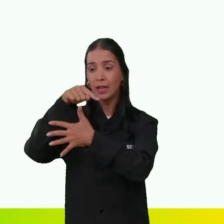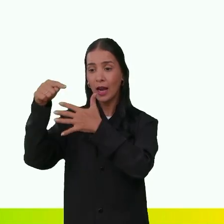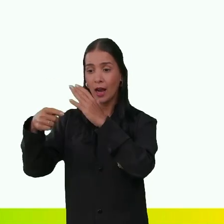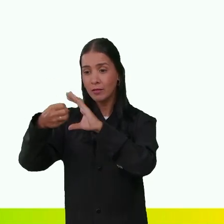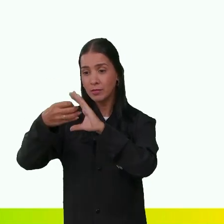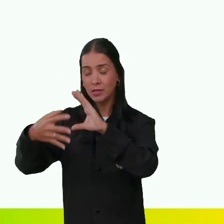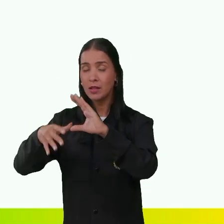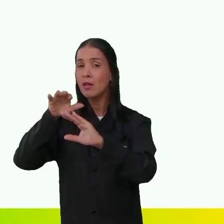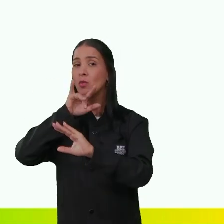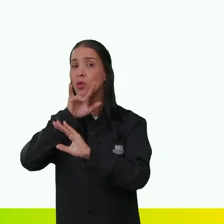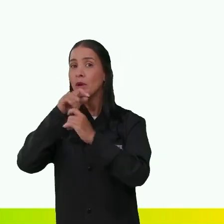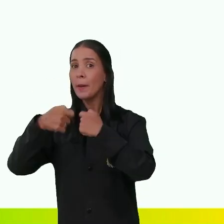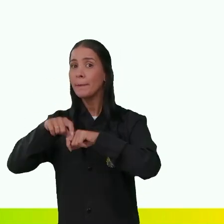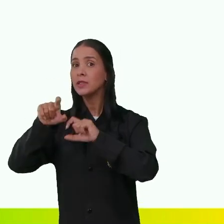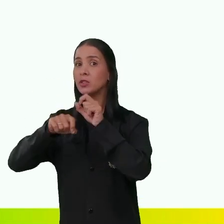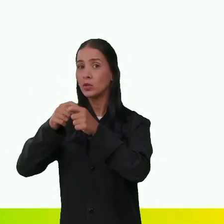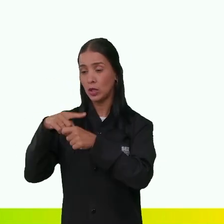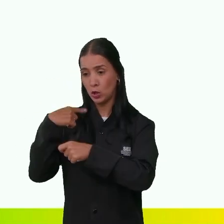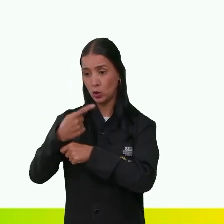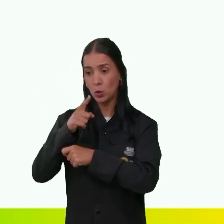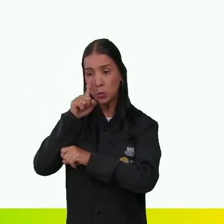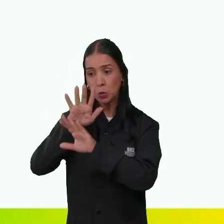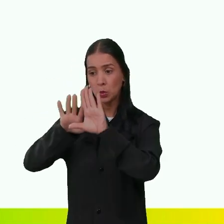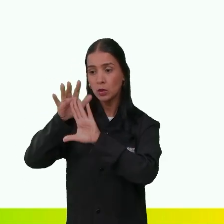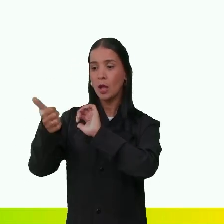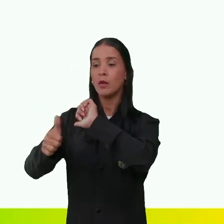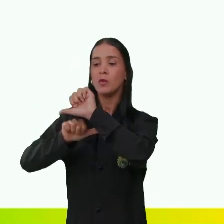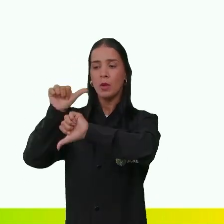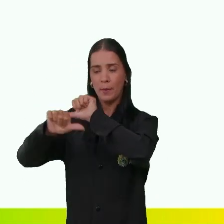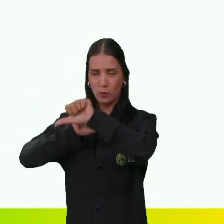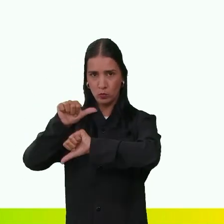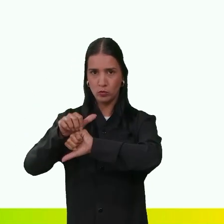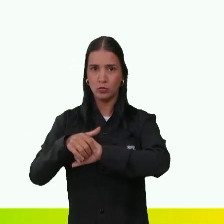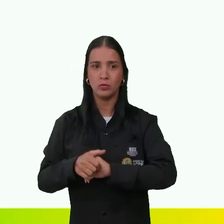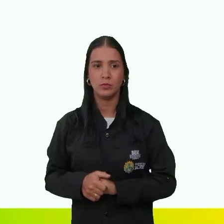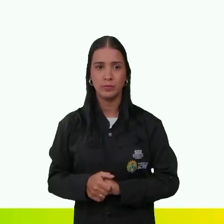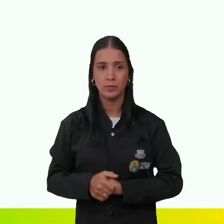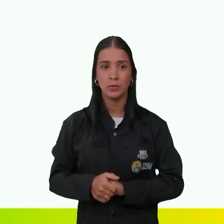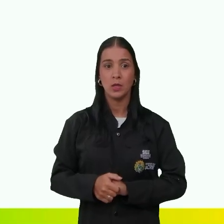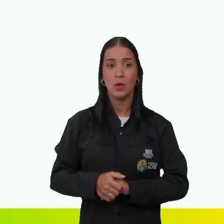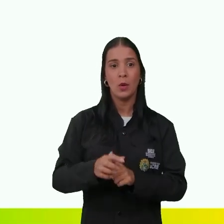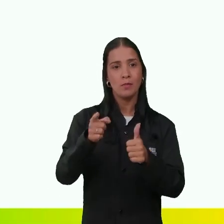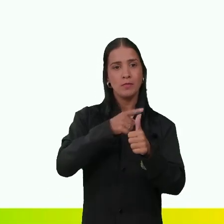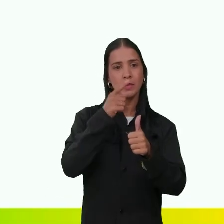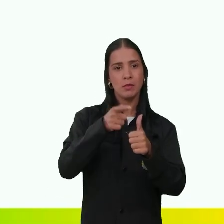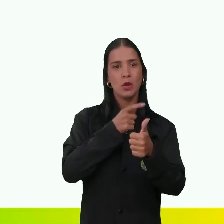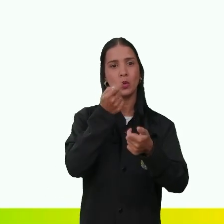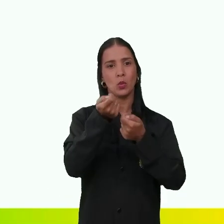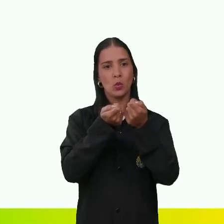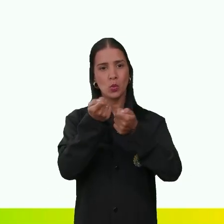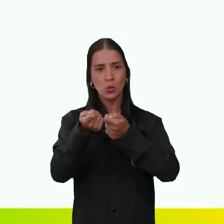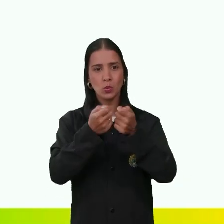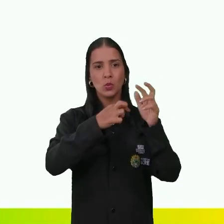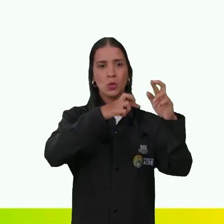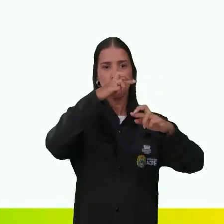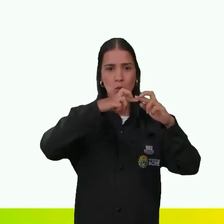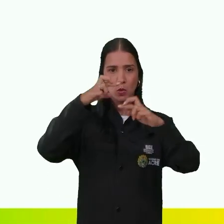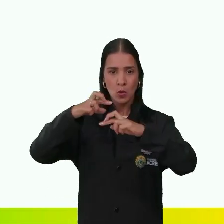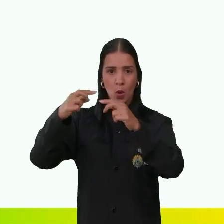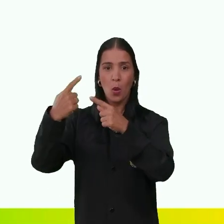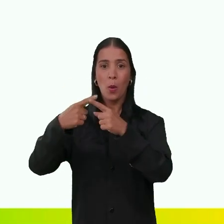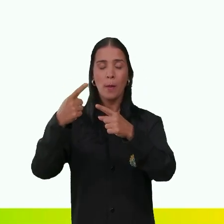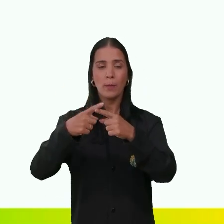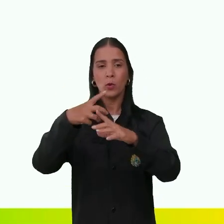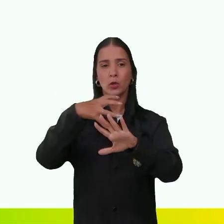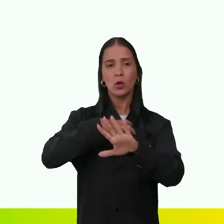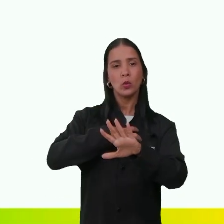Então, primeiro, controle e vigilância. A biopolítica pode levar a formas de controle e vigilância da